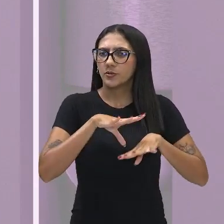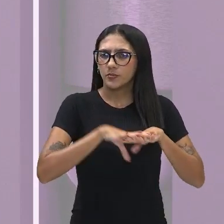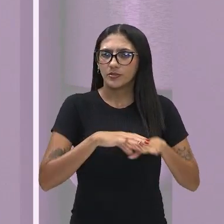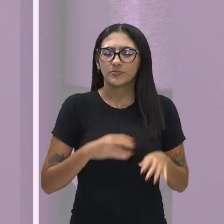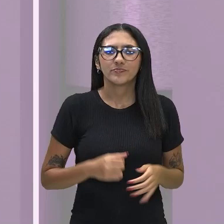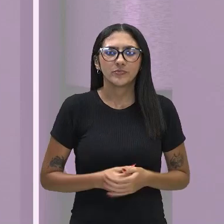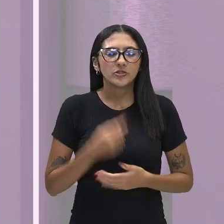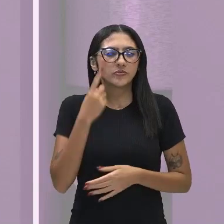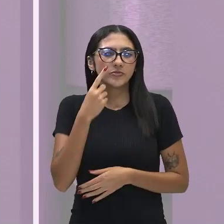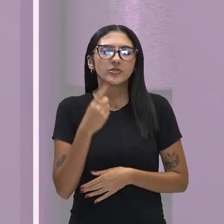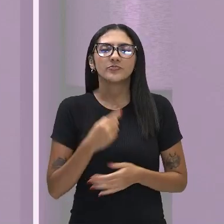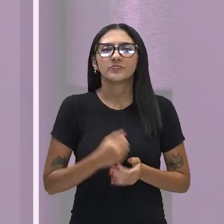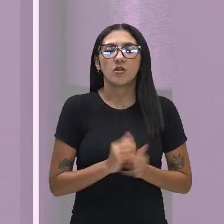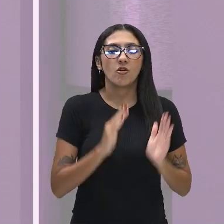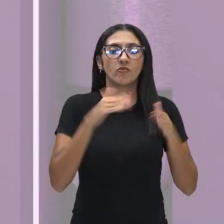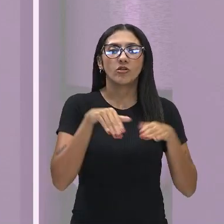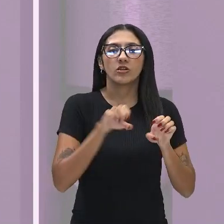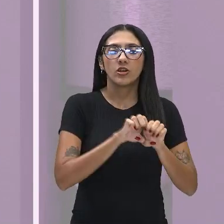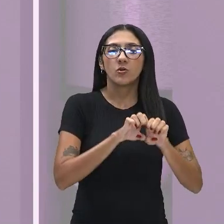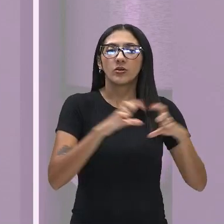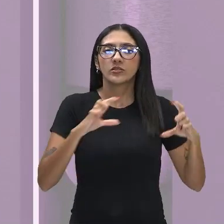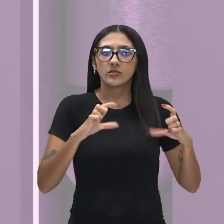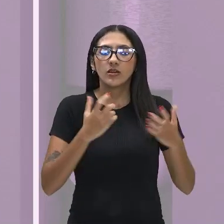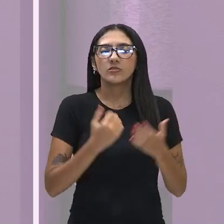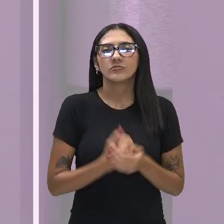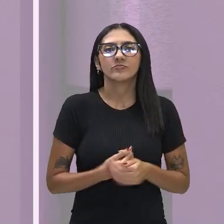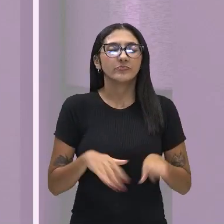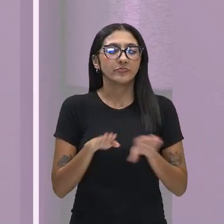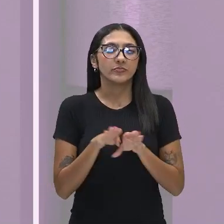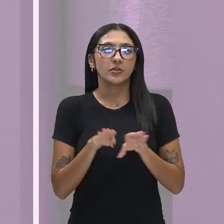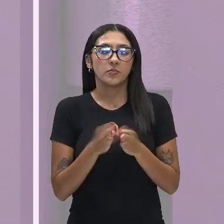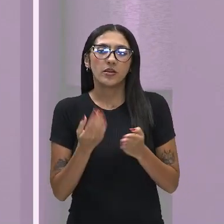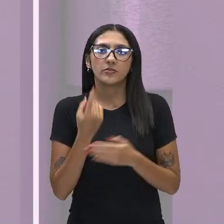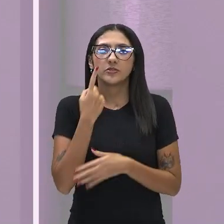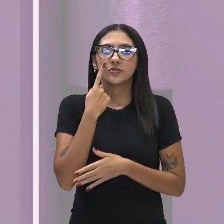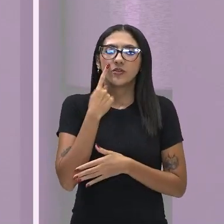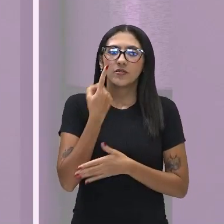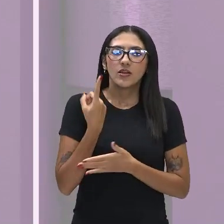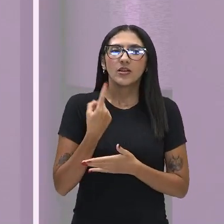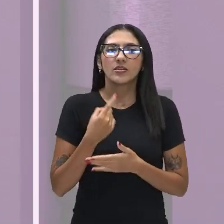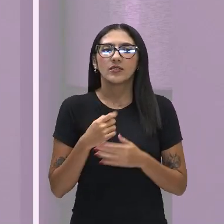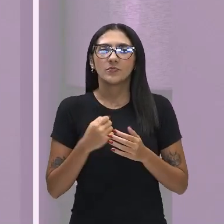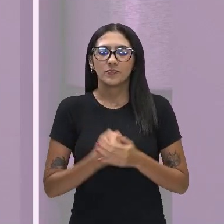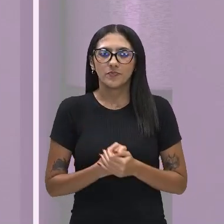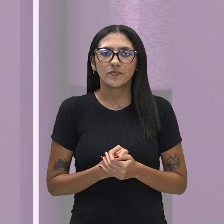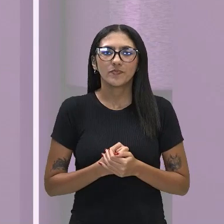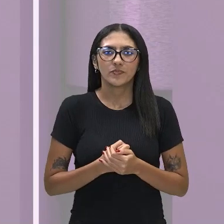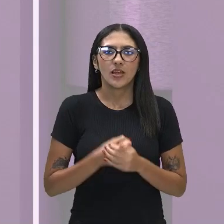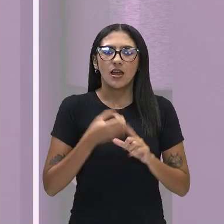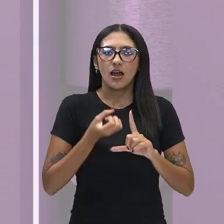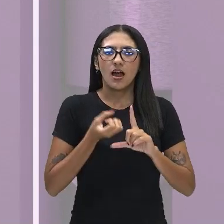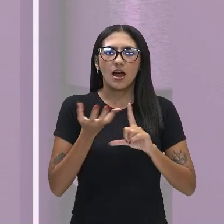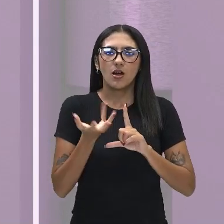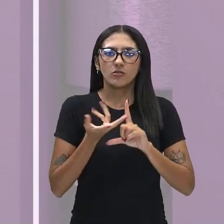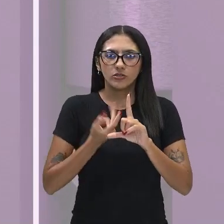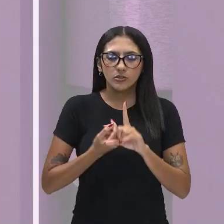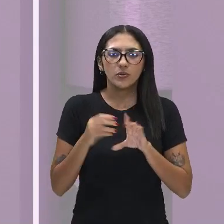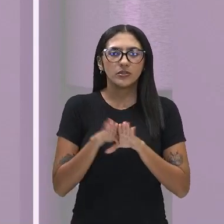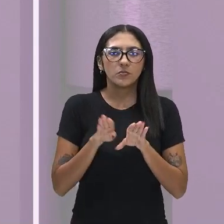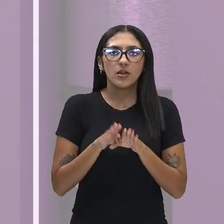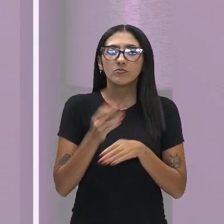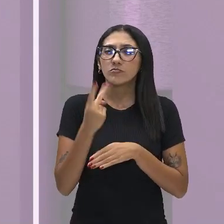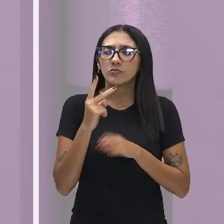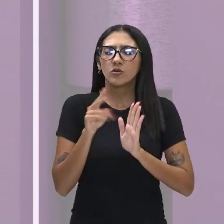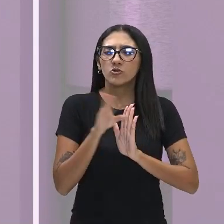tudinho a parte de equações, né? Um pouquinho ali também de sistemas de equações e vamos navegar aí por outros conteúdos